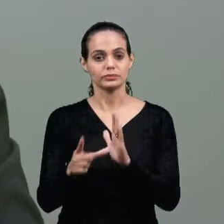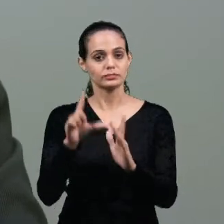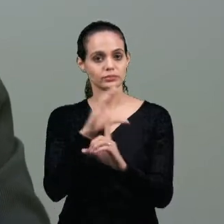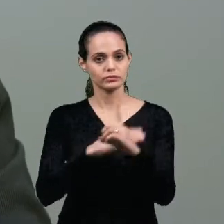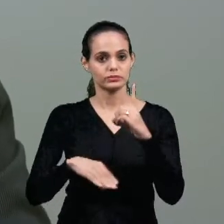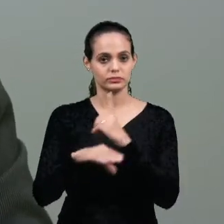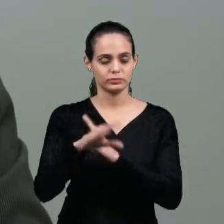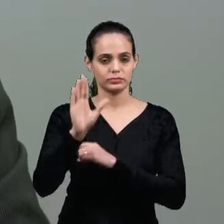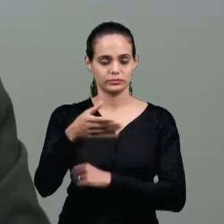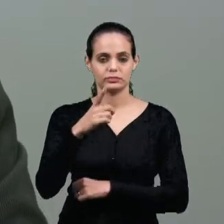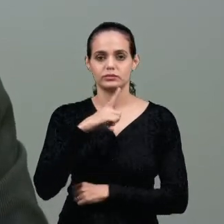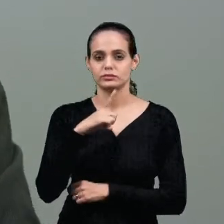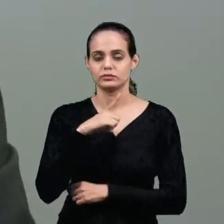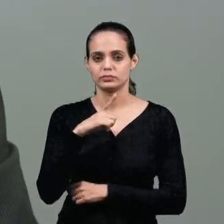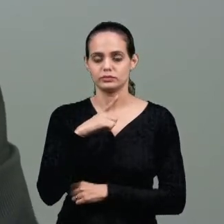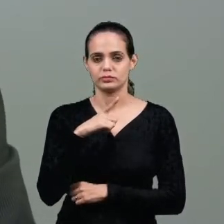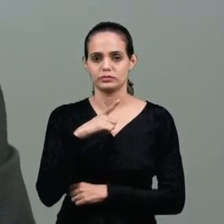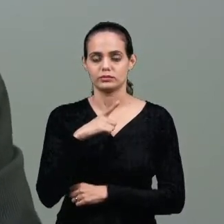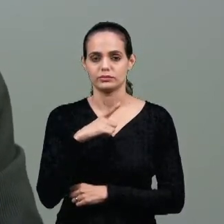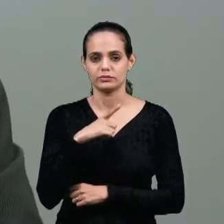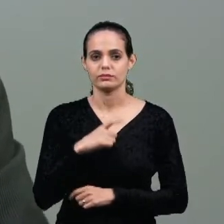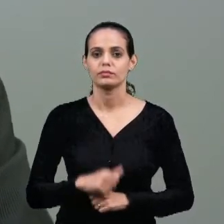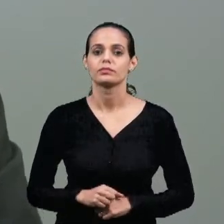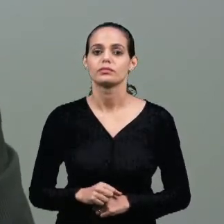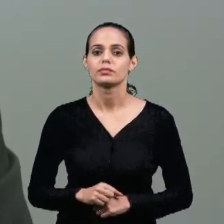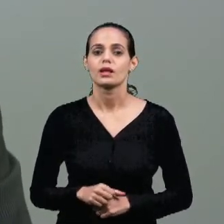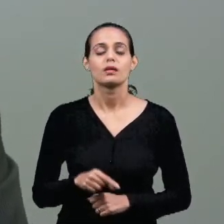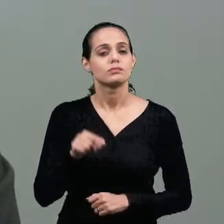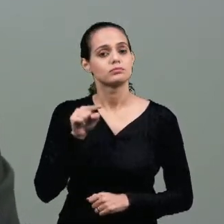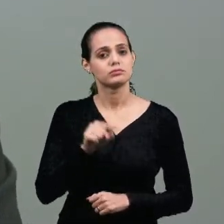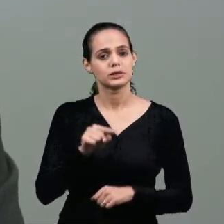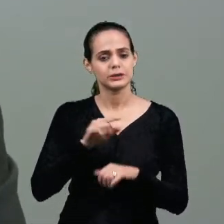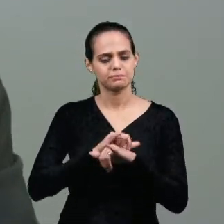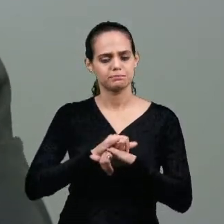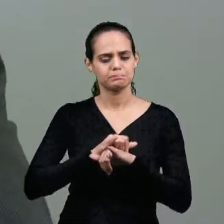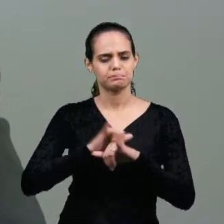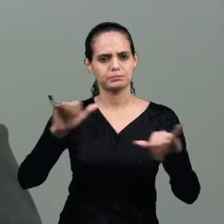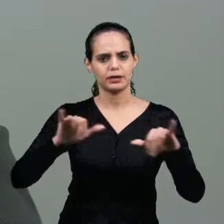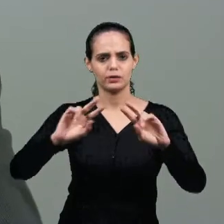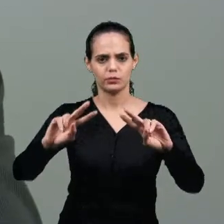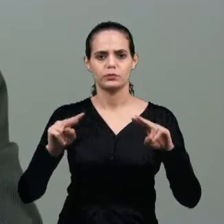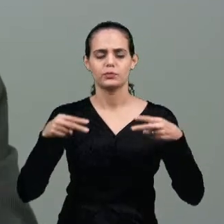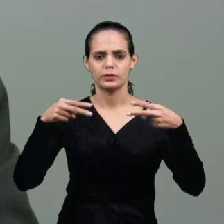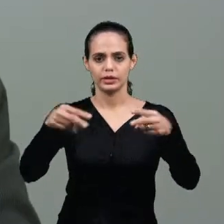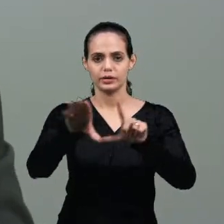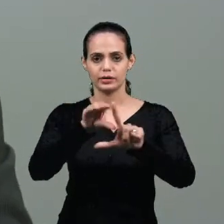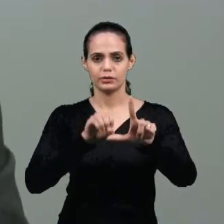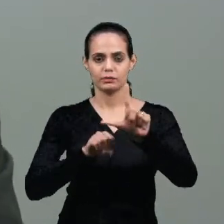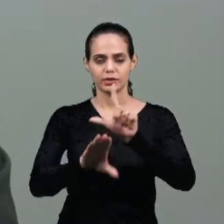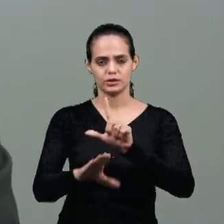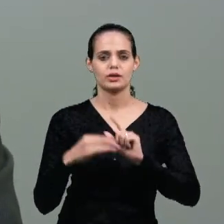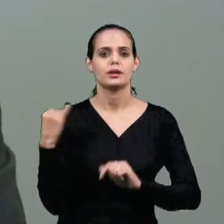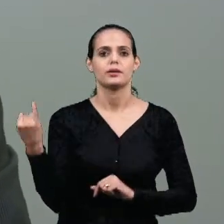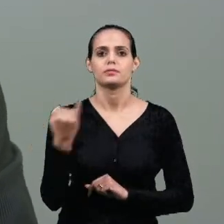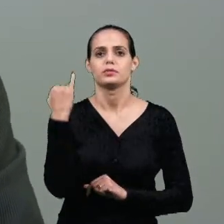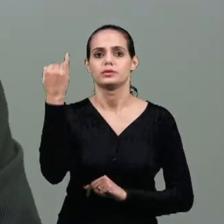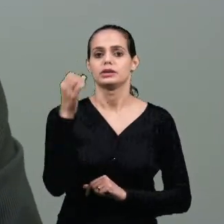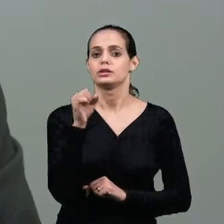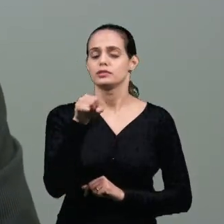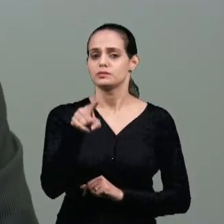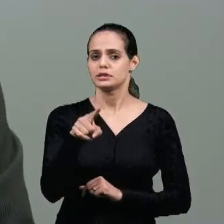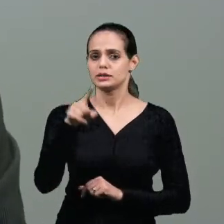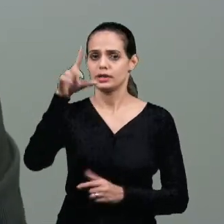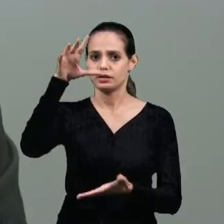né? Que começa às 19h30. Então, quanto mais cedo os irmãos compartilhar o link. E é muito importante, se você ainda não é inscrito